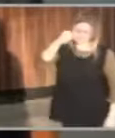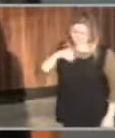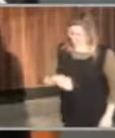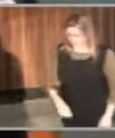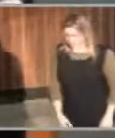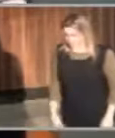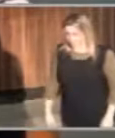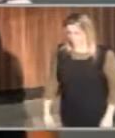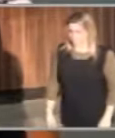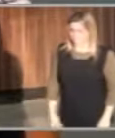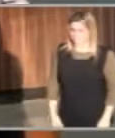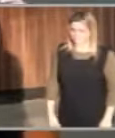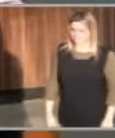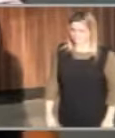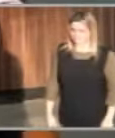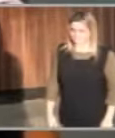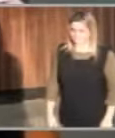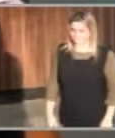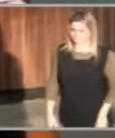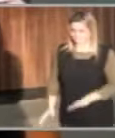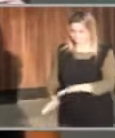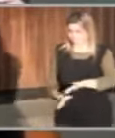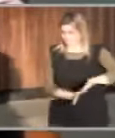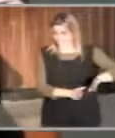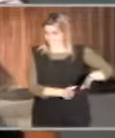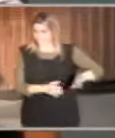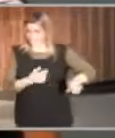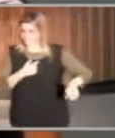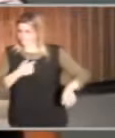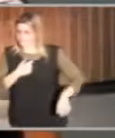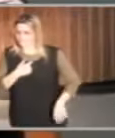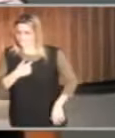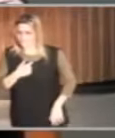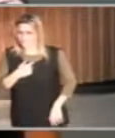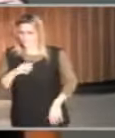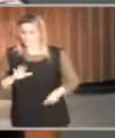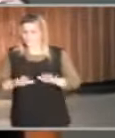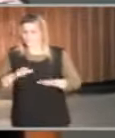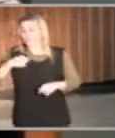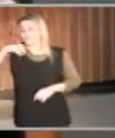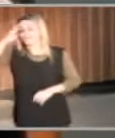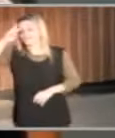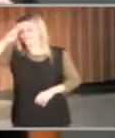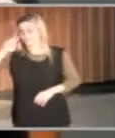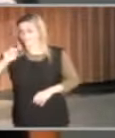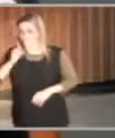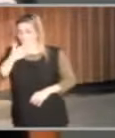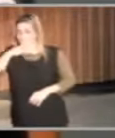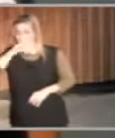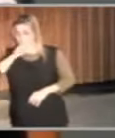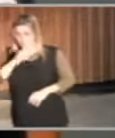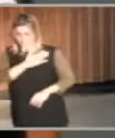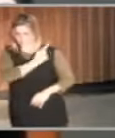eu nunca vou me esquecer quando meu pai conseguiu comprar um apartamento na praia